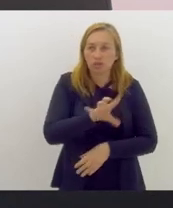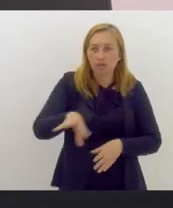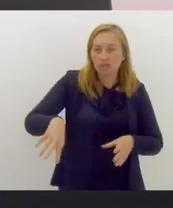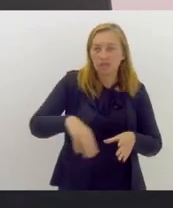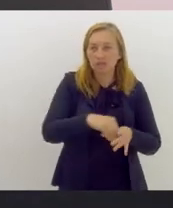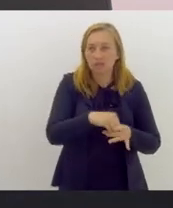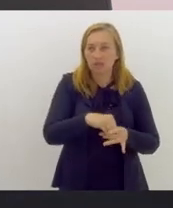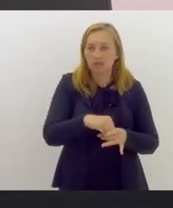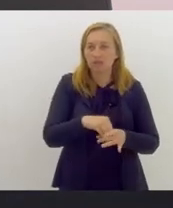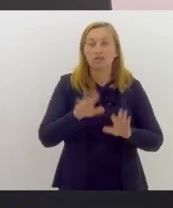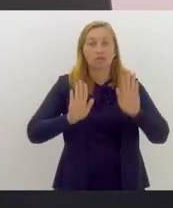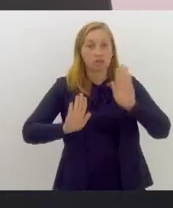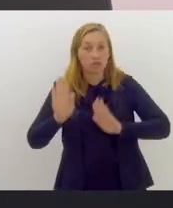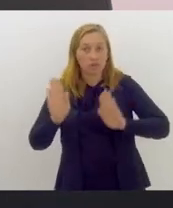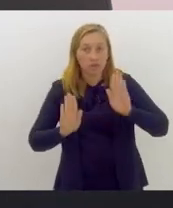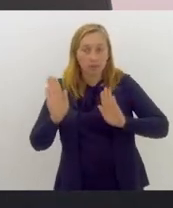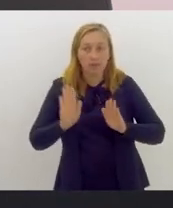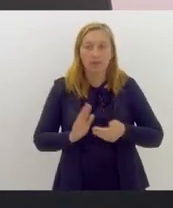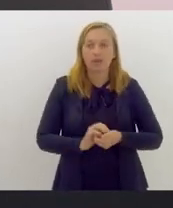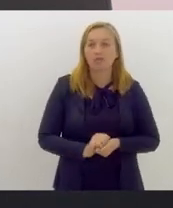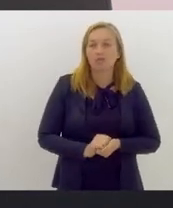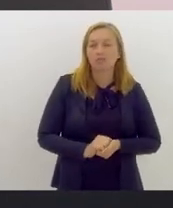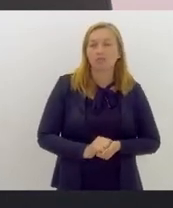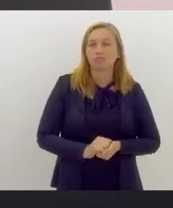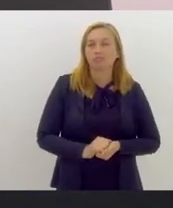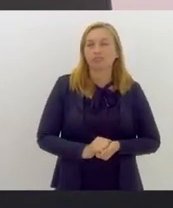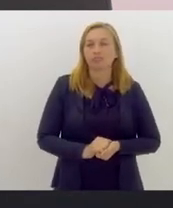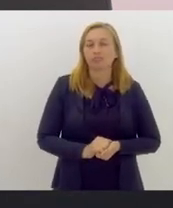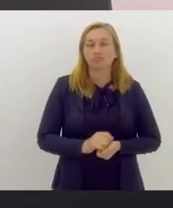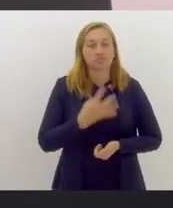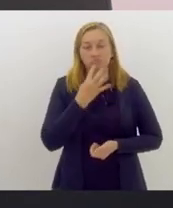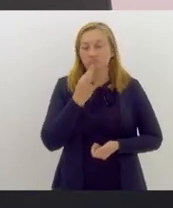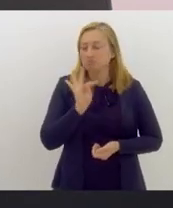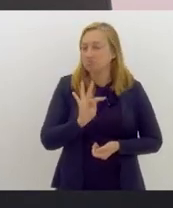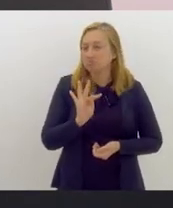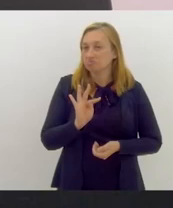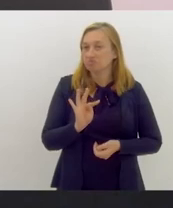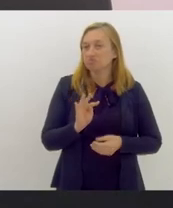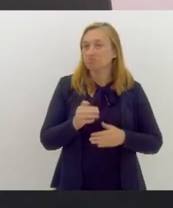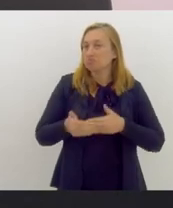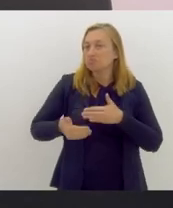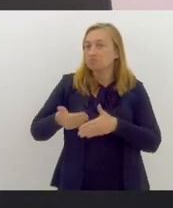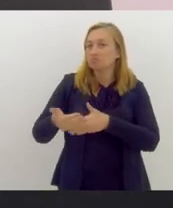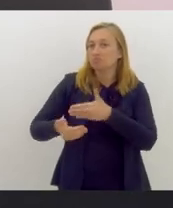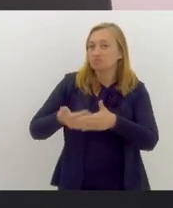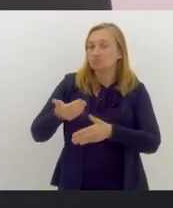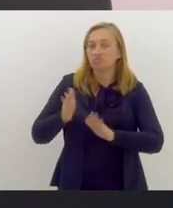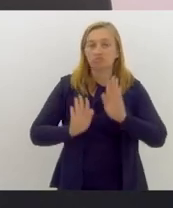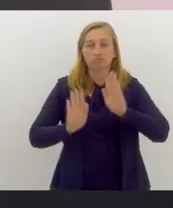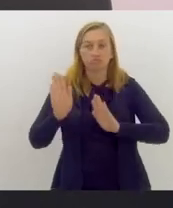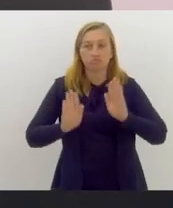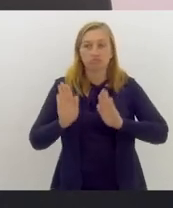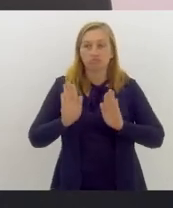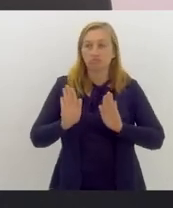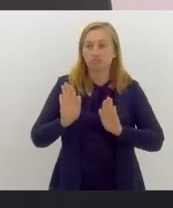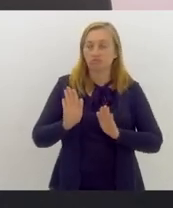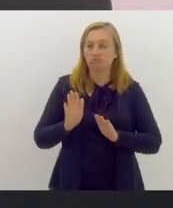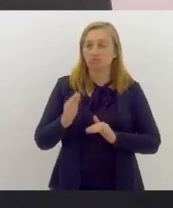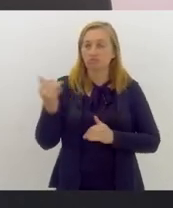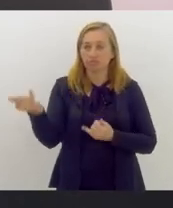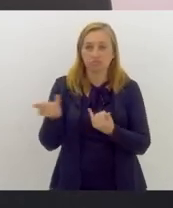de licenciamento nem mesmo tomamos conhecimento do processo de licenciamento não fomos oficiados